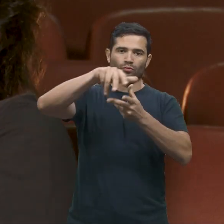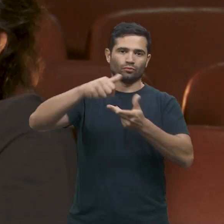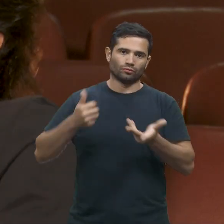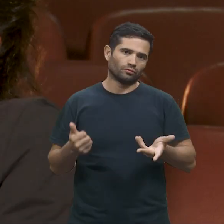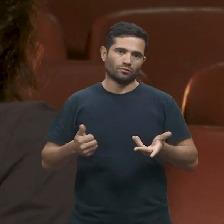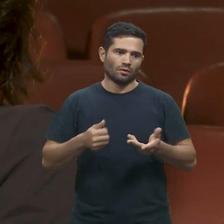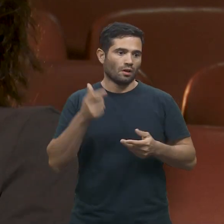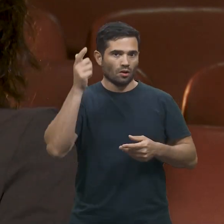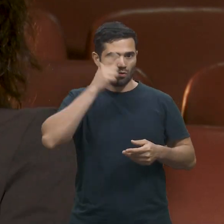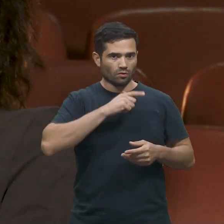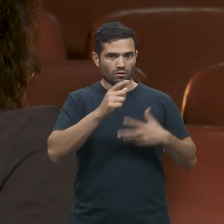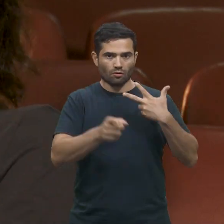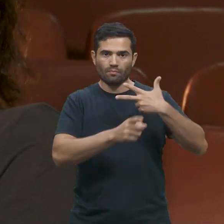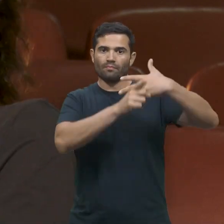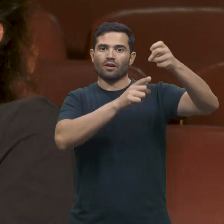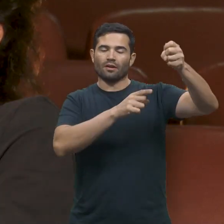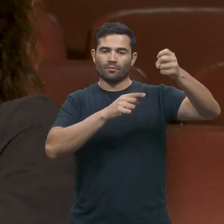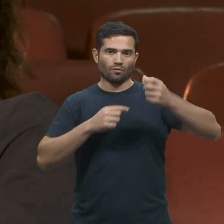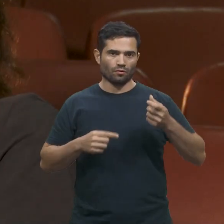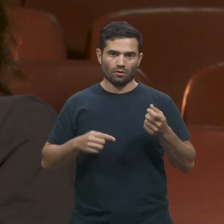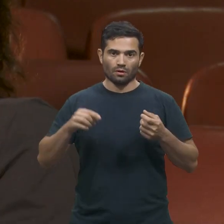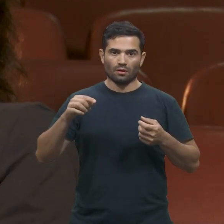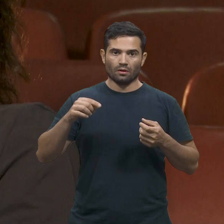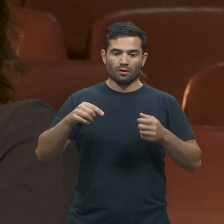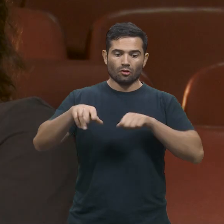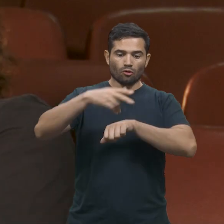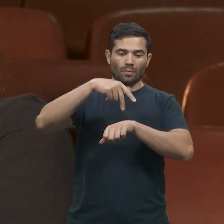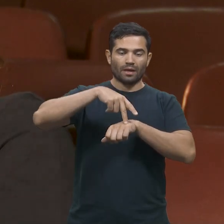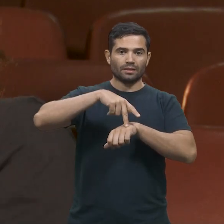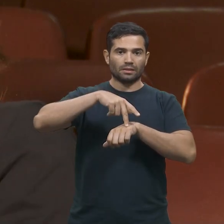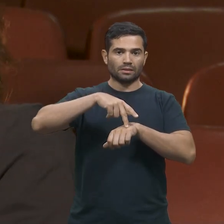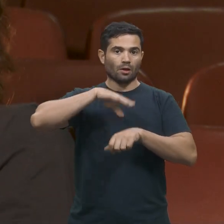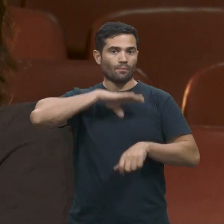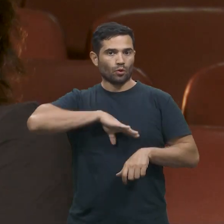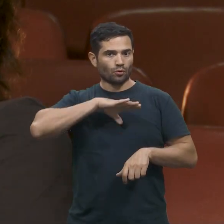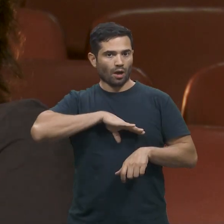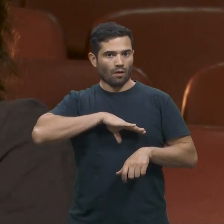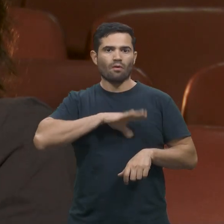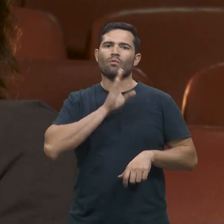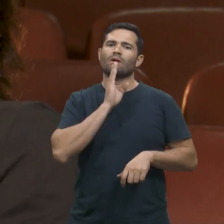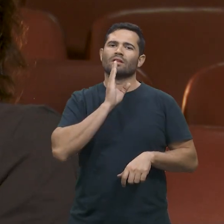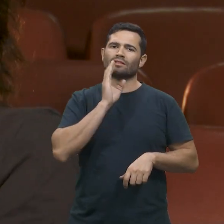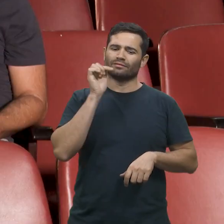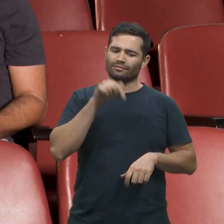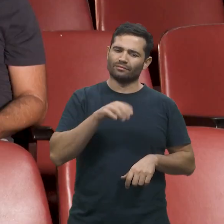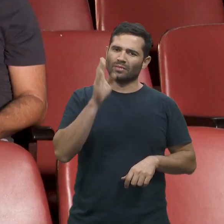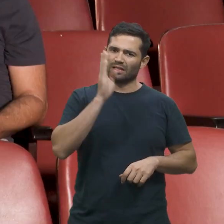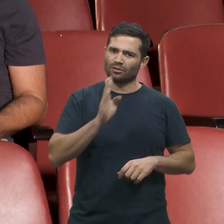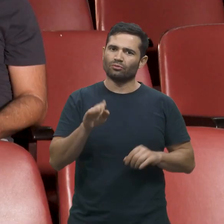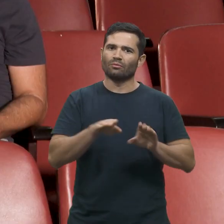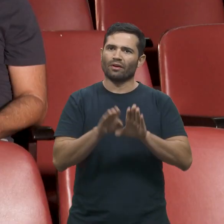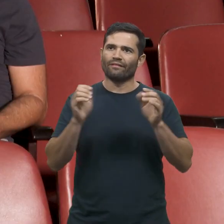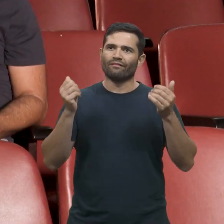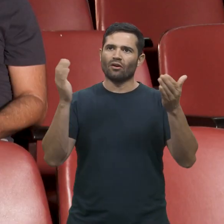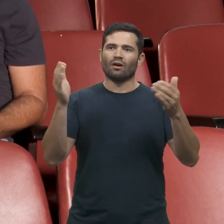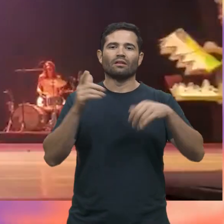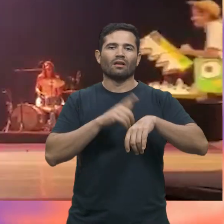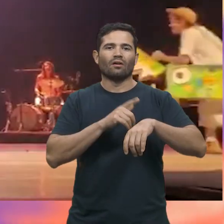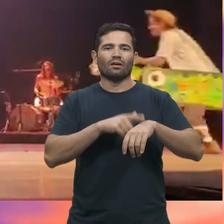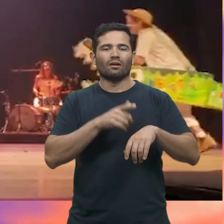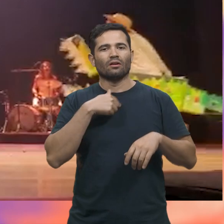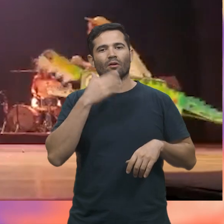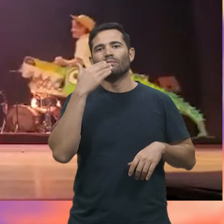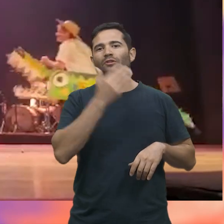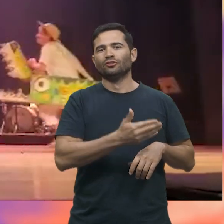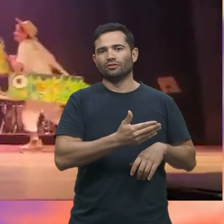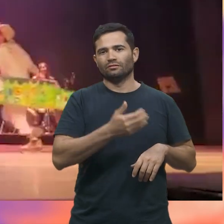do mundo inteiro, né? Ele ganhou o prêmio Sophie em Portugal, ou seja, o Manuel é conhecido não só dentro do Brasil, né? Quando eu fui lá pedir autorização